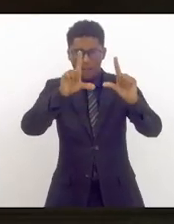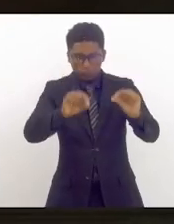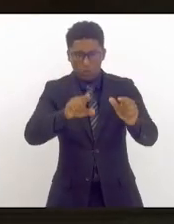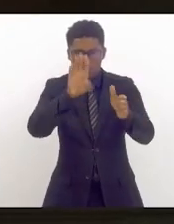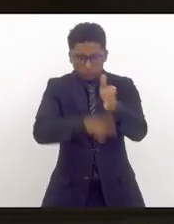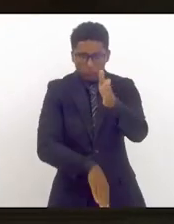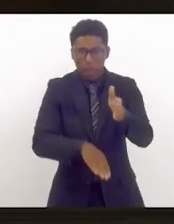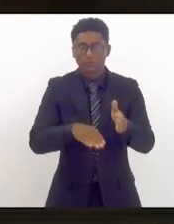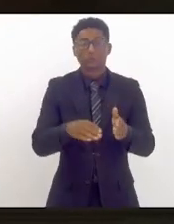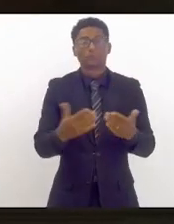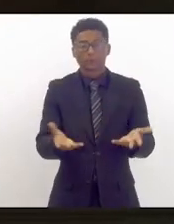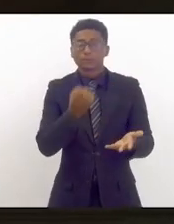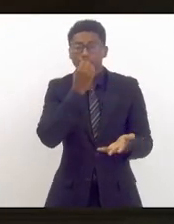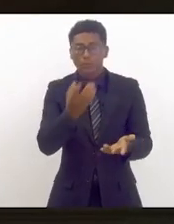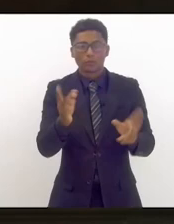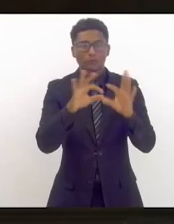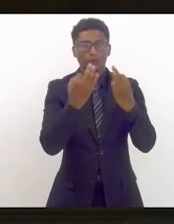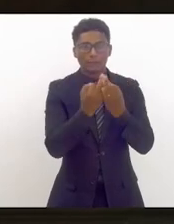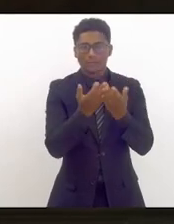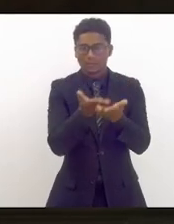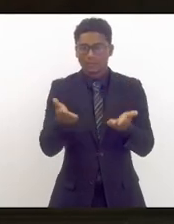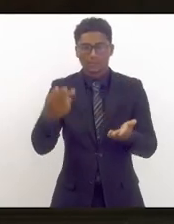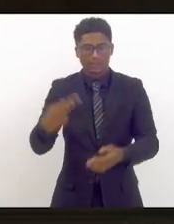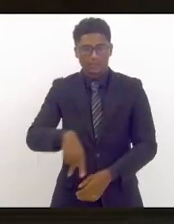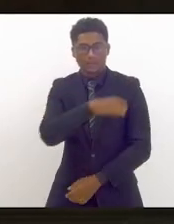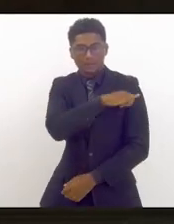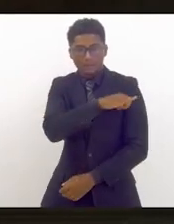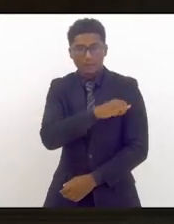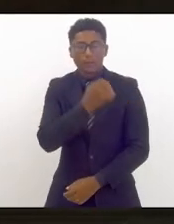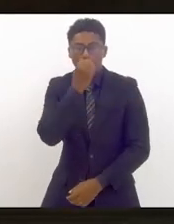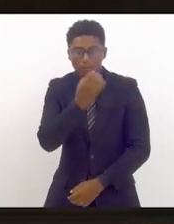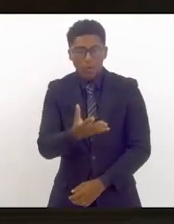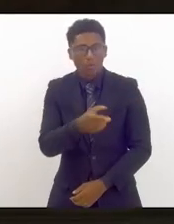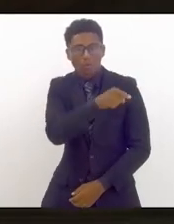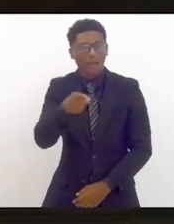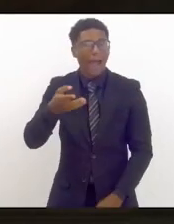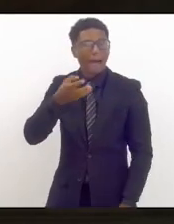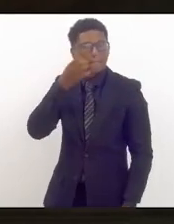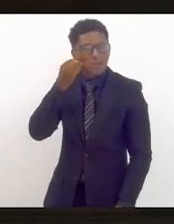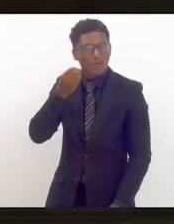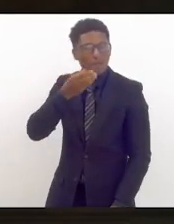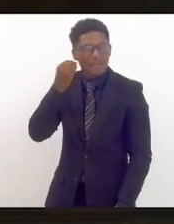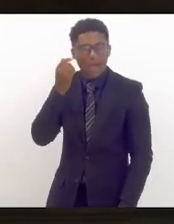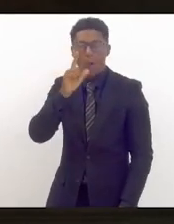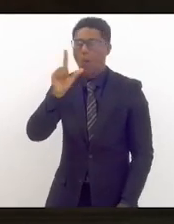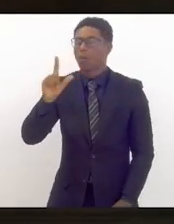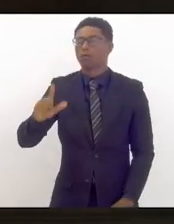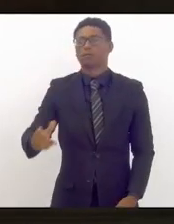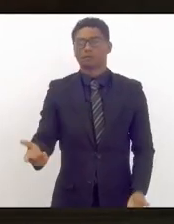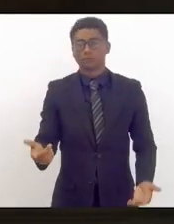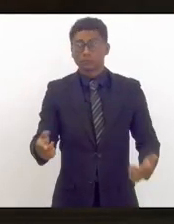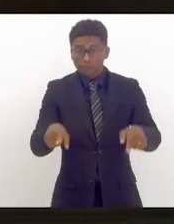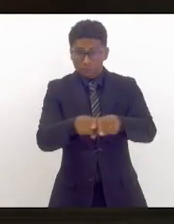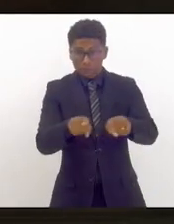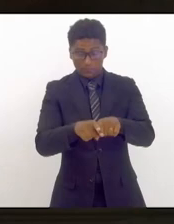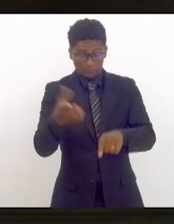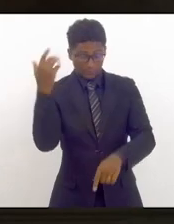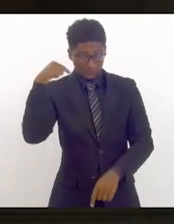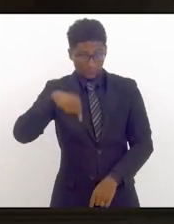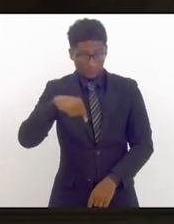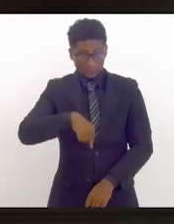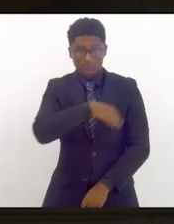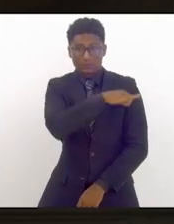de milhares de famílias do Rio de Janeiro. Do mesmo modo, em um dos momentos mais dramáticos do nosso Estado,